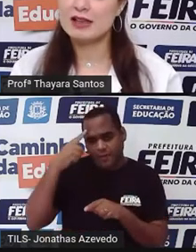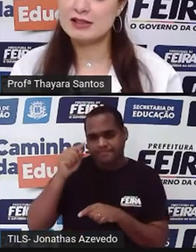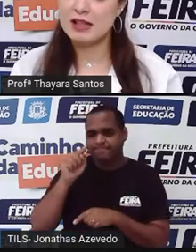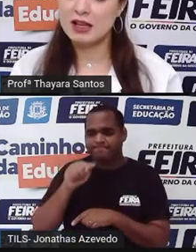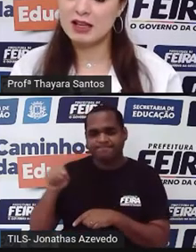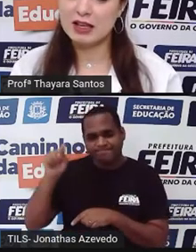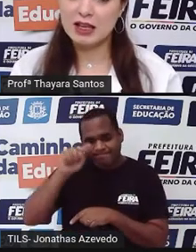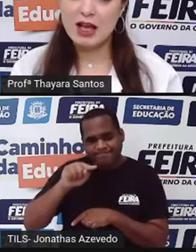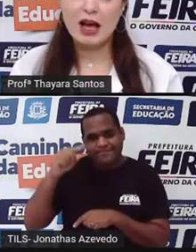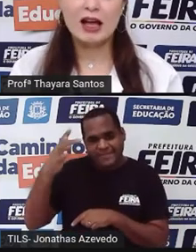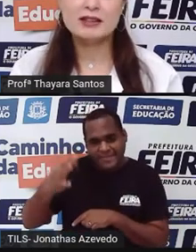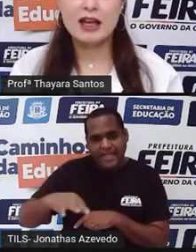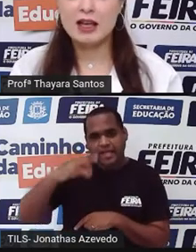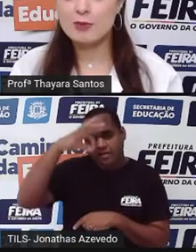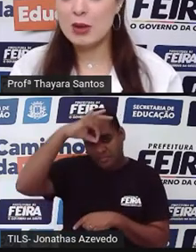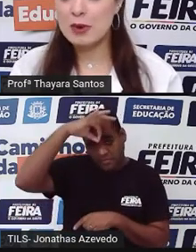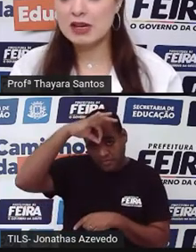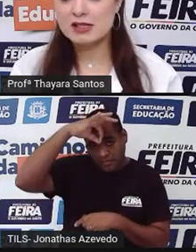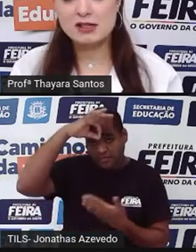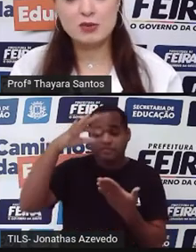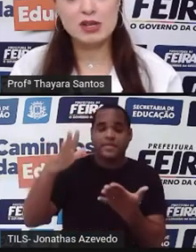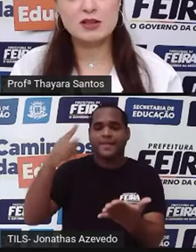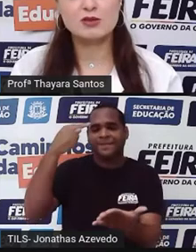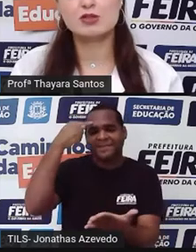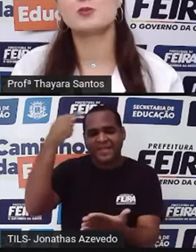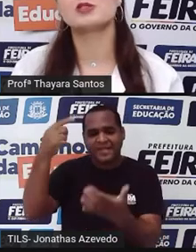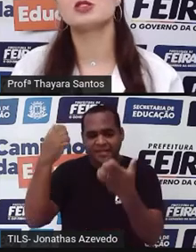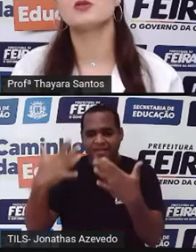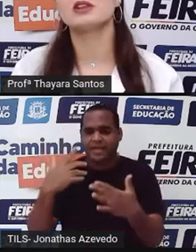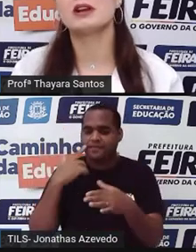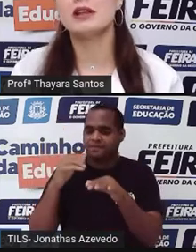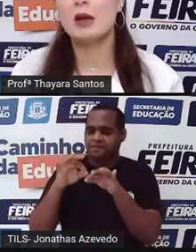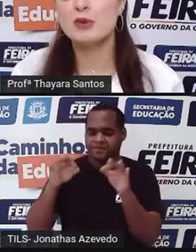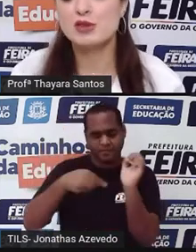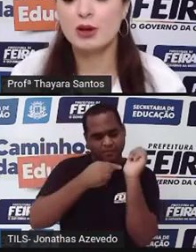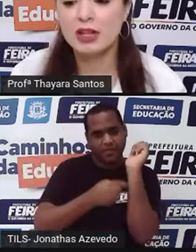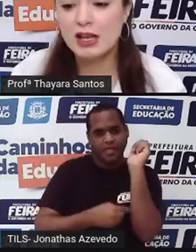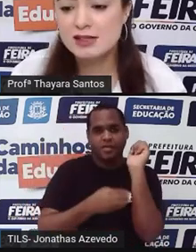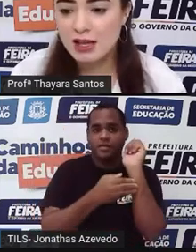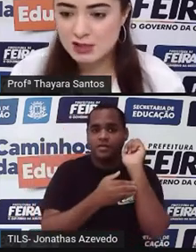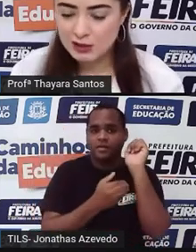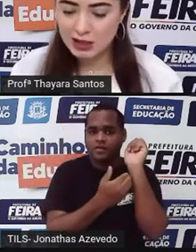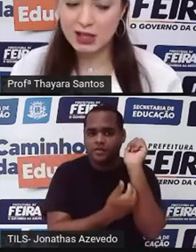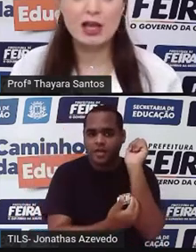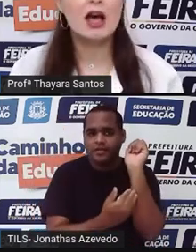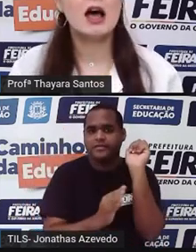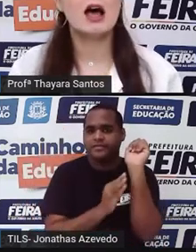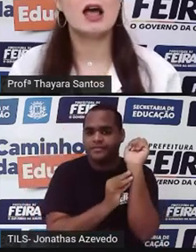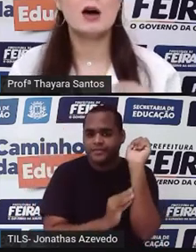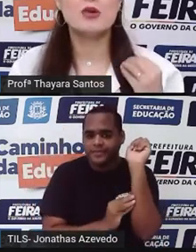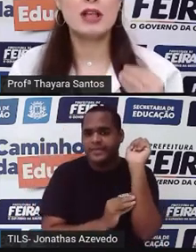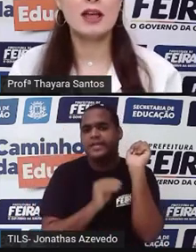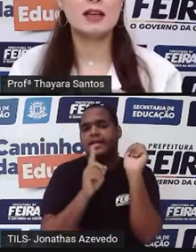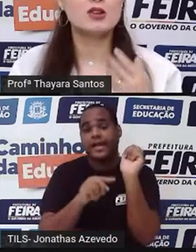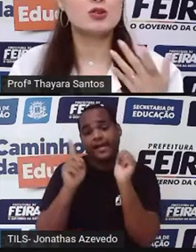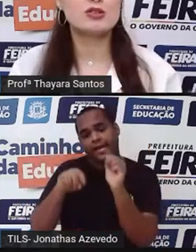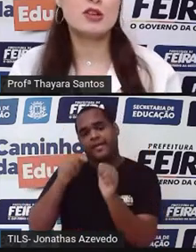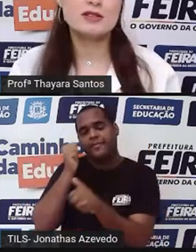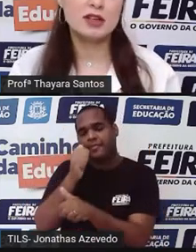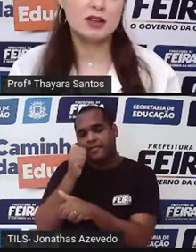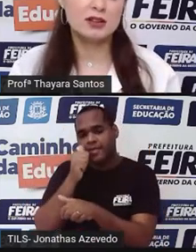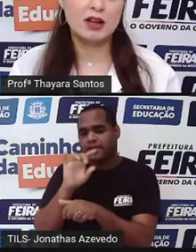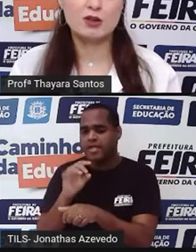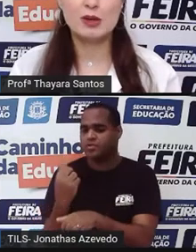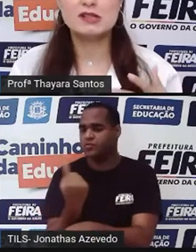que é esse daqui a ideia bem parecida com essa dispositivo intradérmico Só que nesse caso daqui é a mulher